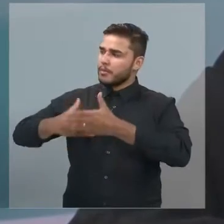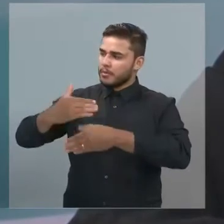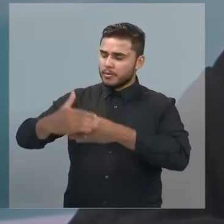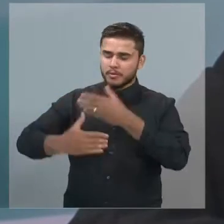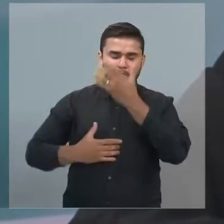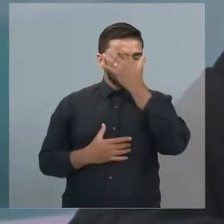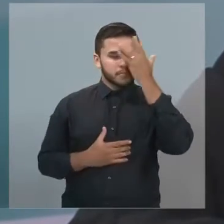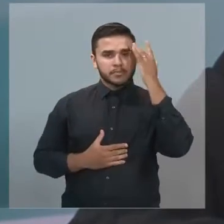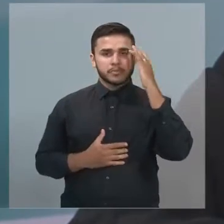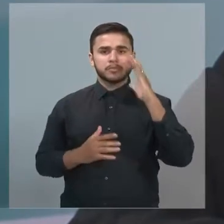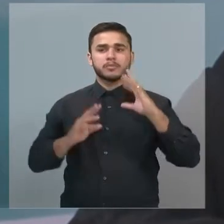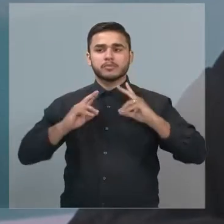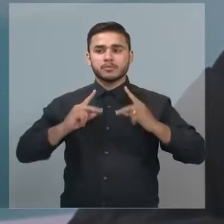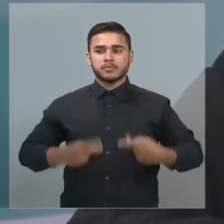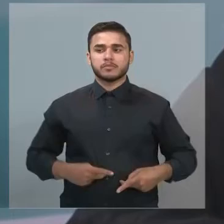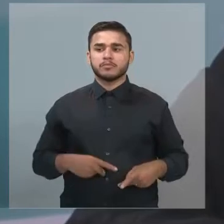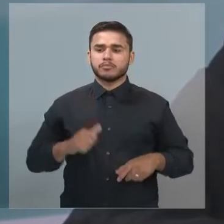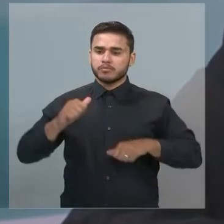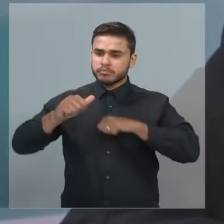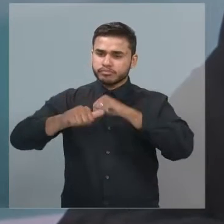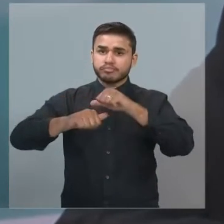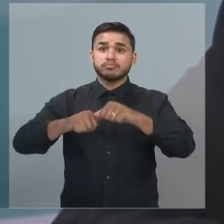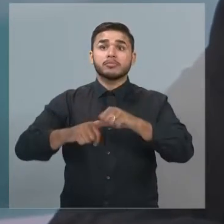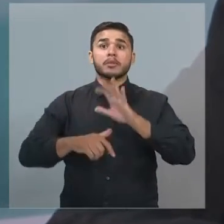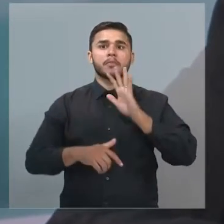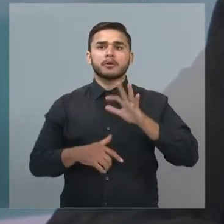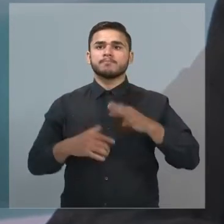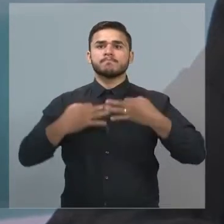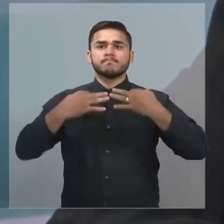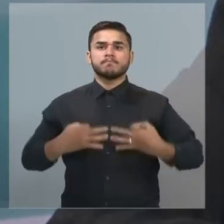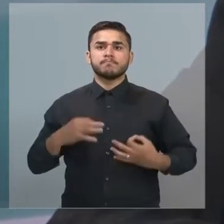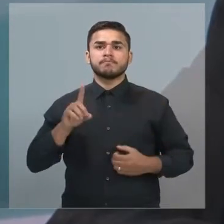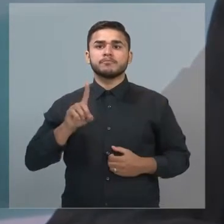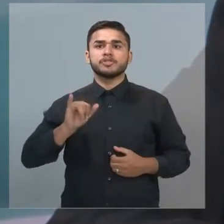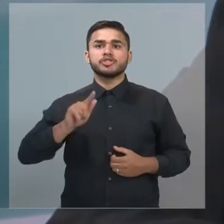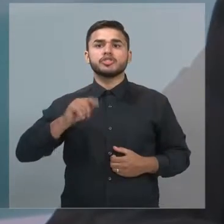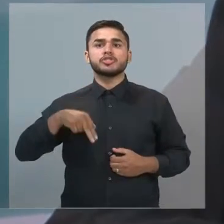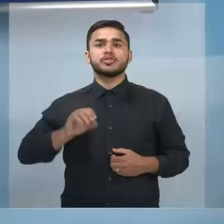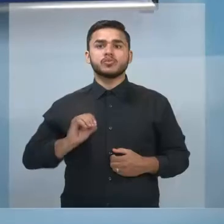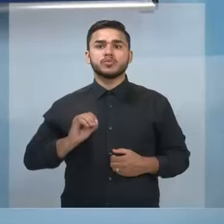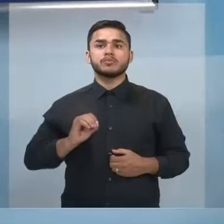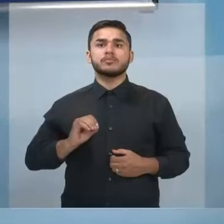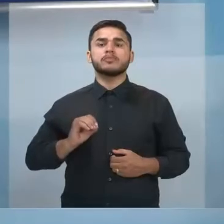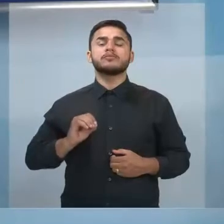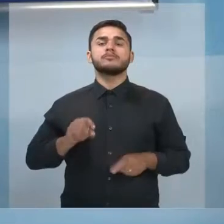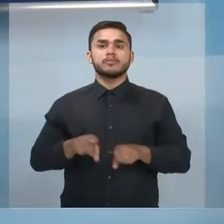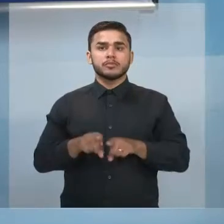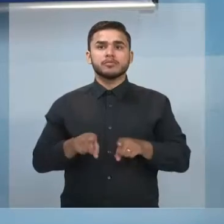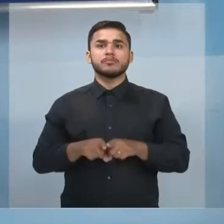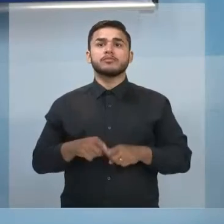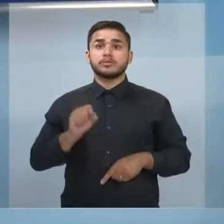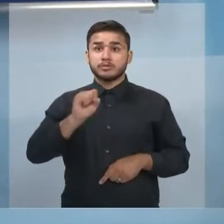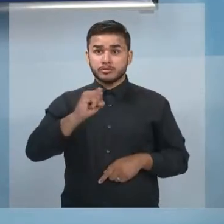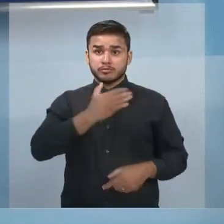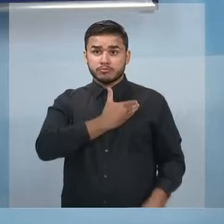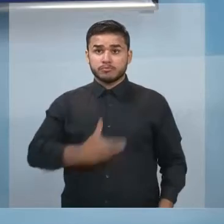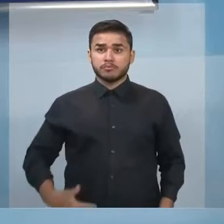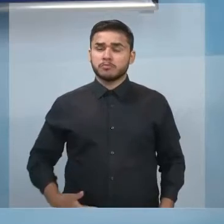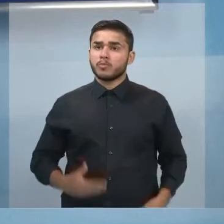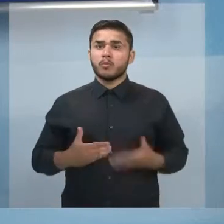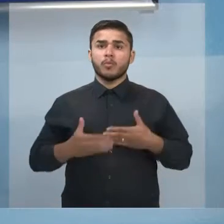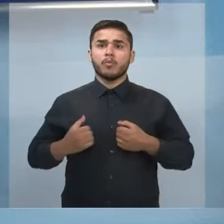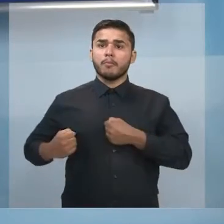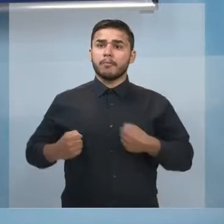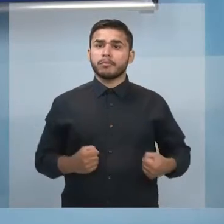dos homens, mas não consegue destruir a dignidade e o conceito daqueles que exerceram o poder em